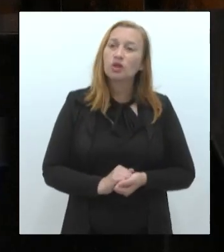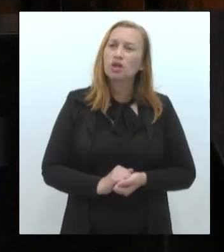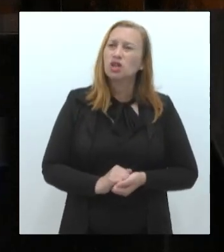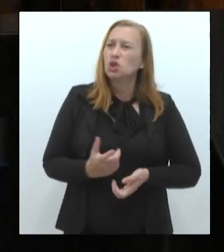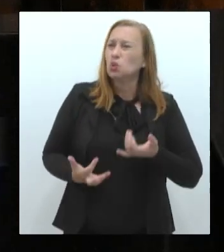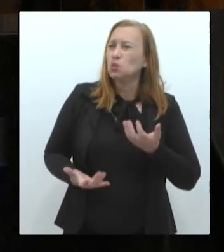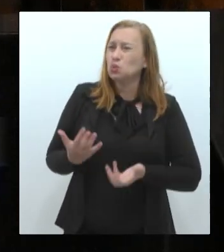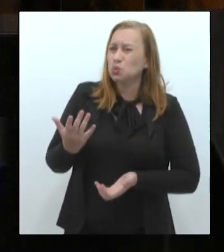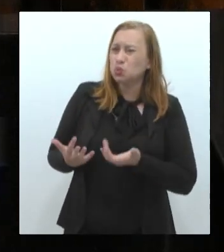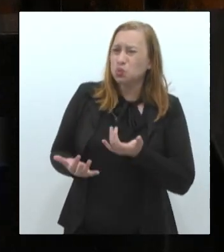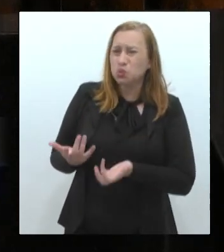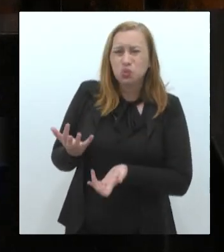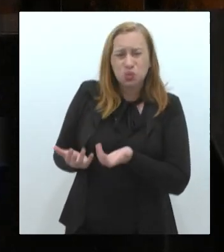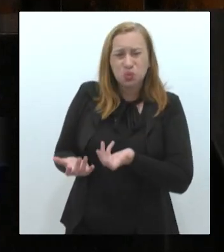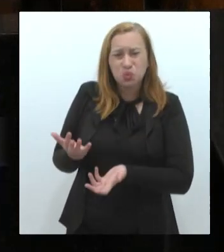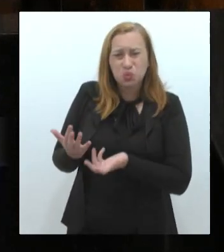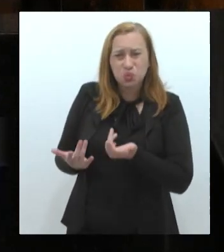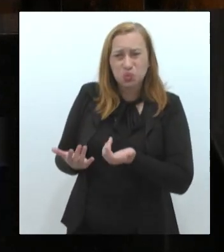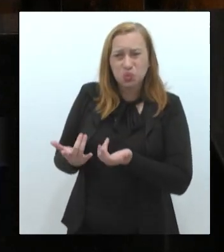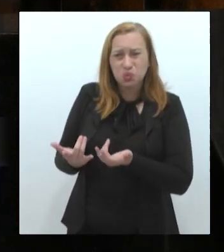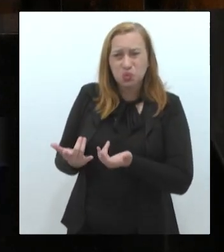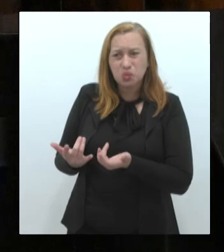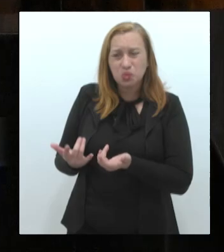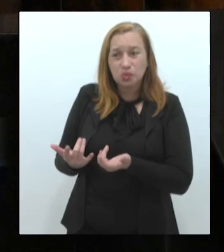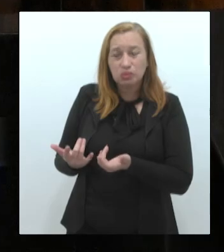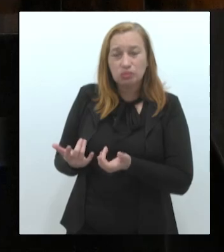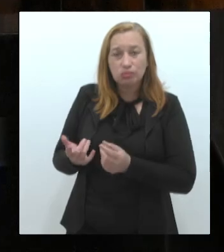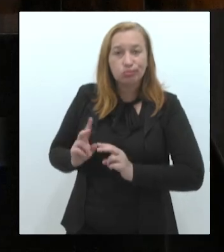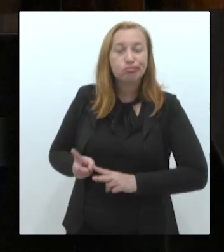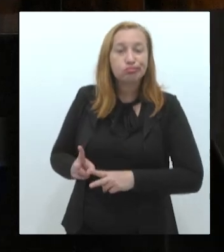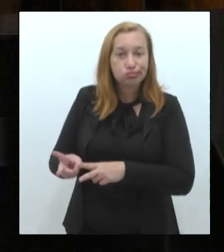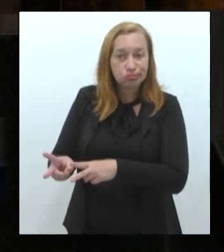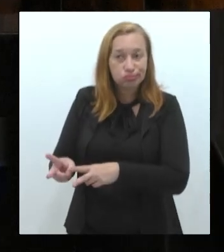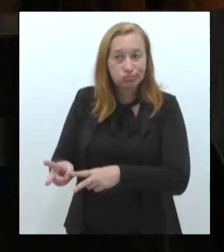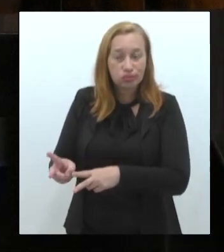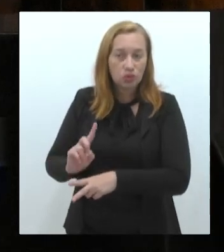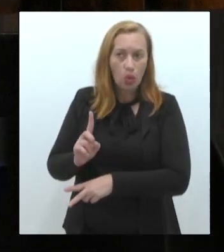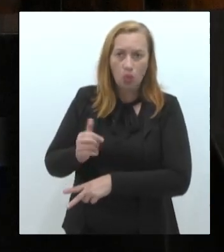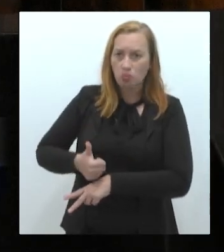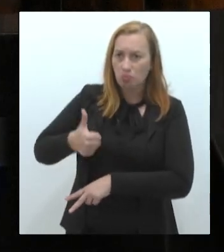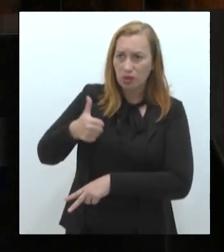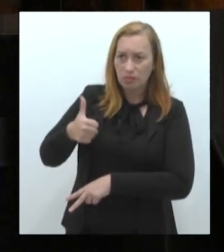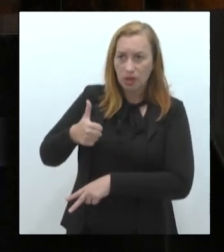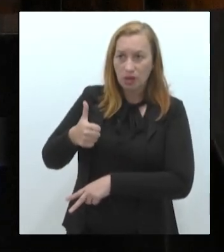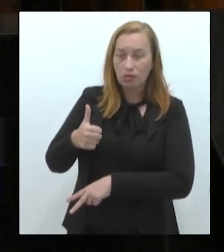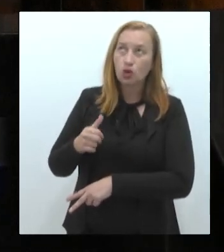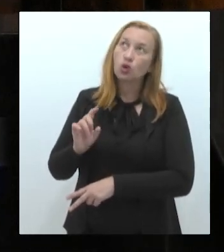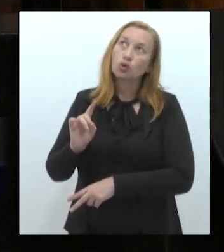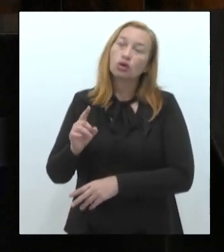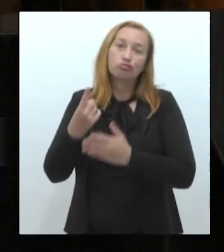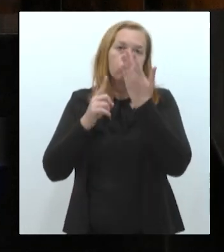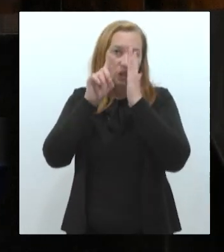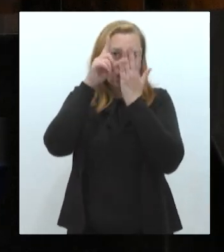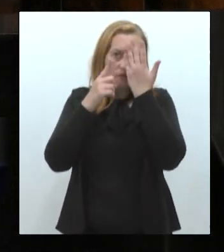incêndios têm sido consecutivos. Não é o primeiro, só no Carnaval o senhor já